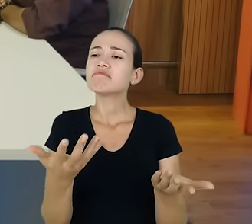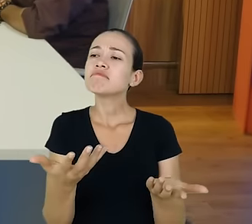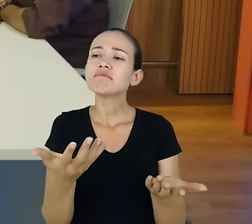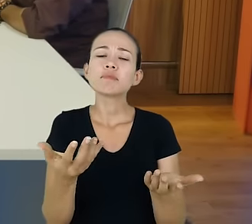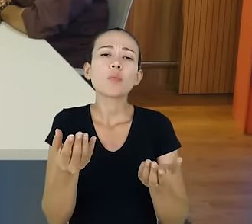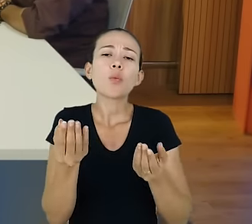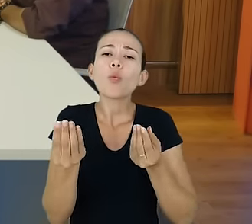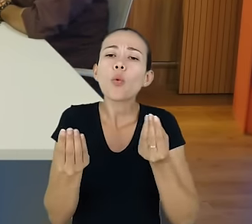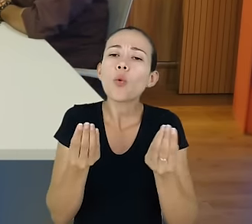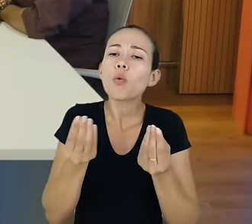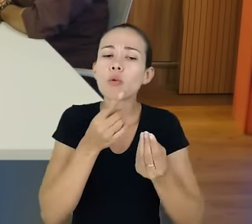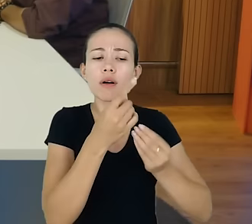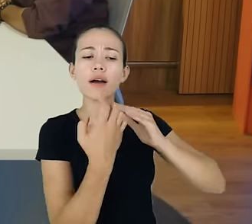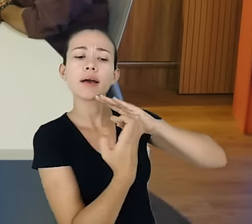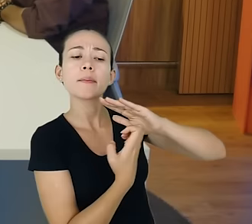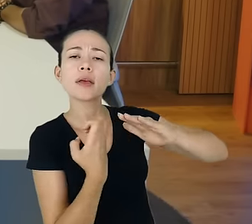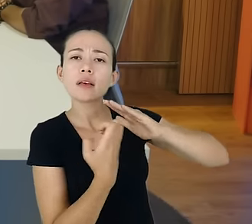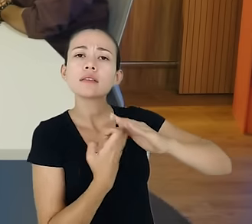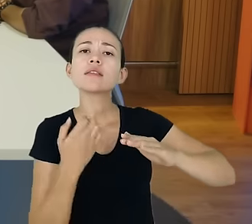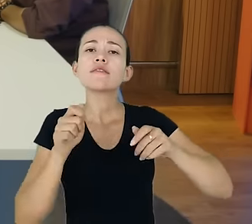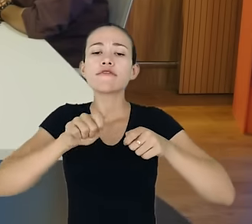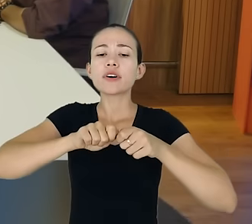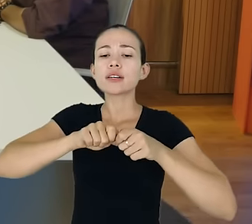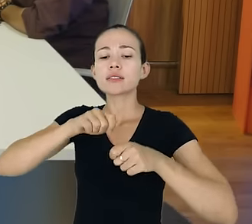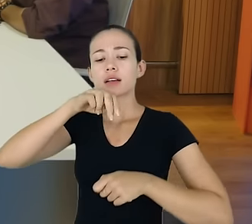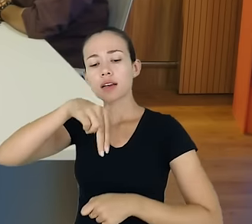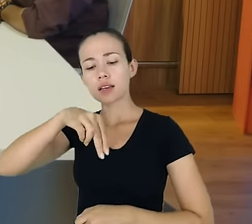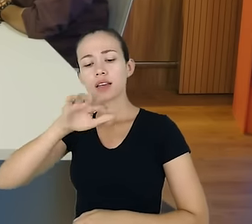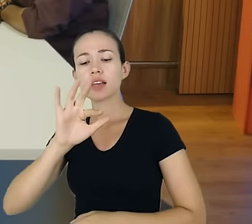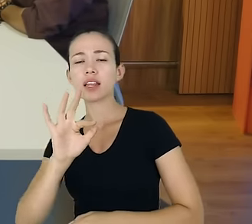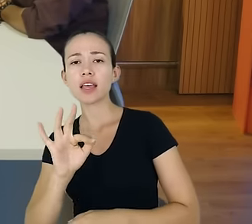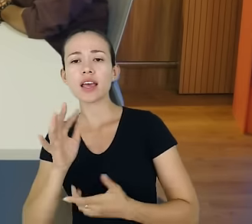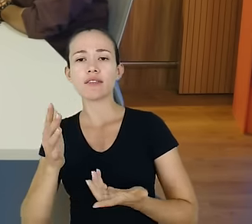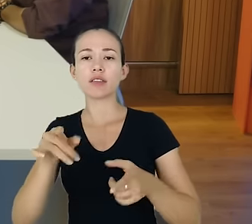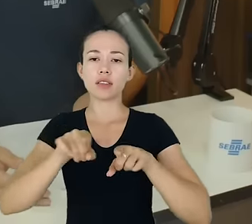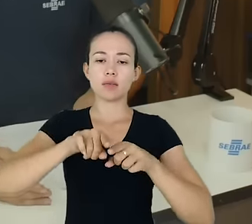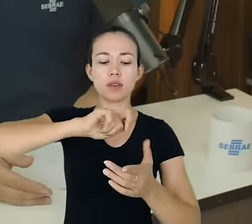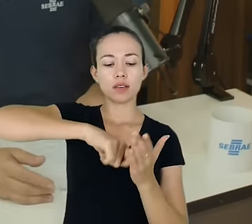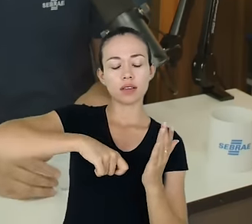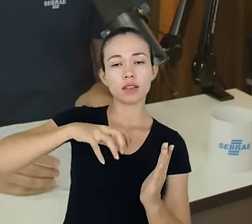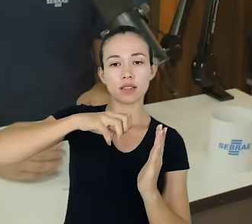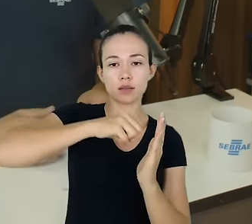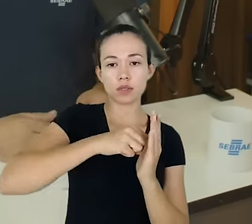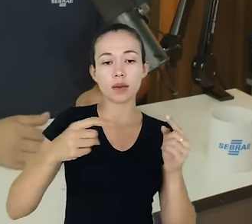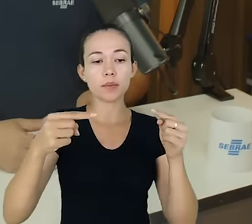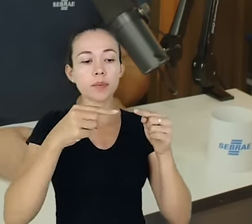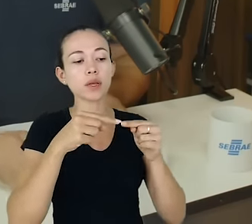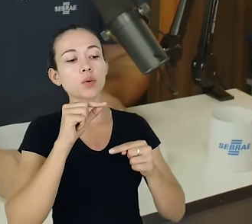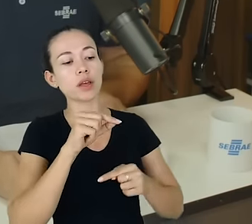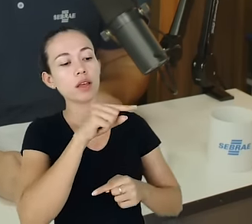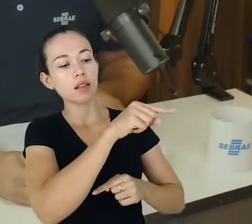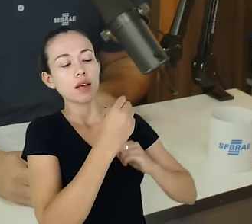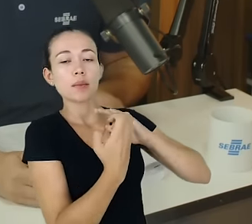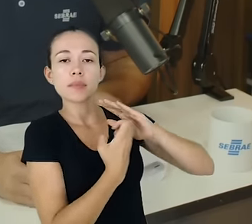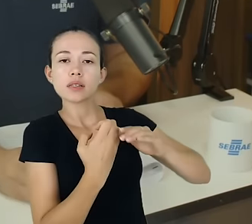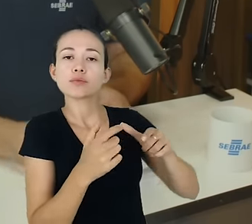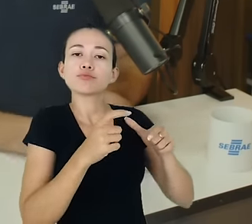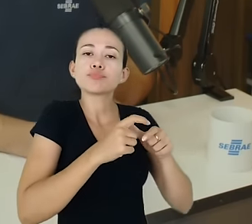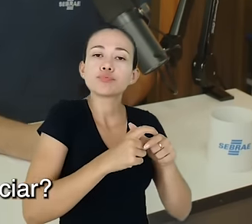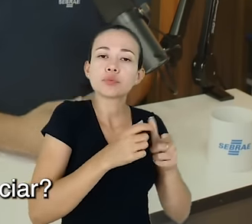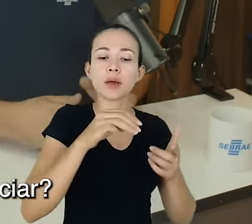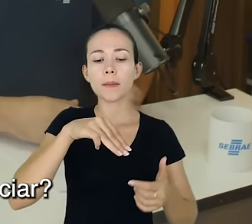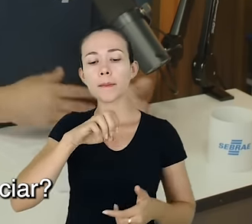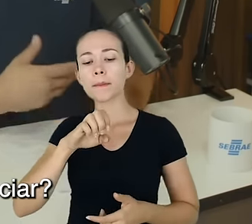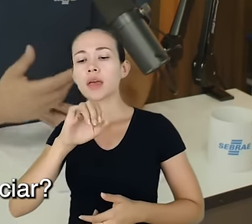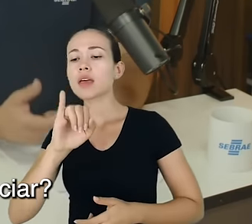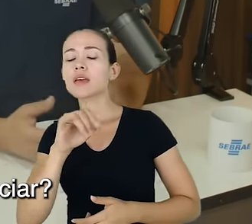para a empresa emitir uma nota fiscal fazer o credenciamento quando se trata de microempresa de empresa de pequeno porte e de